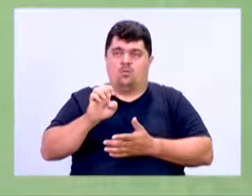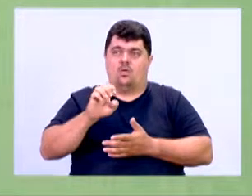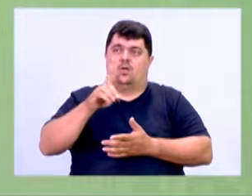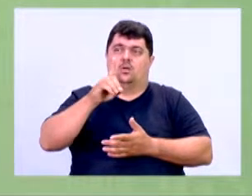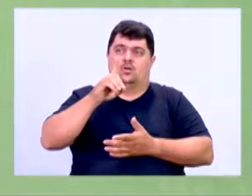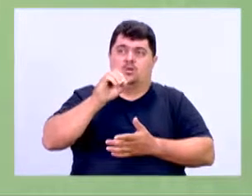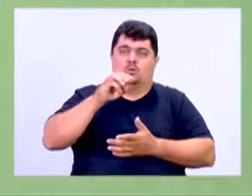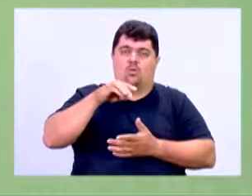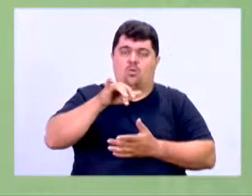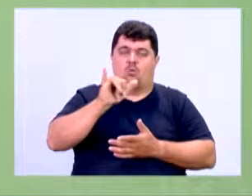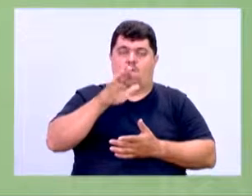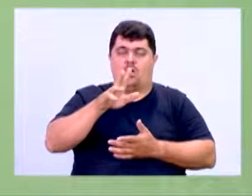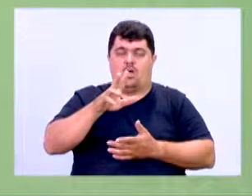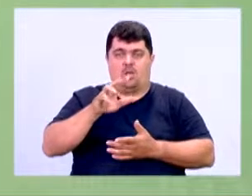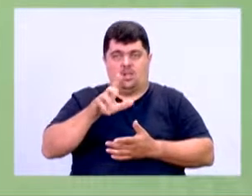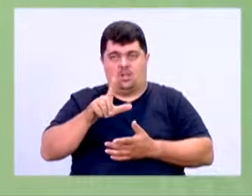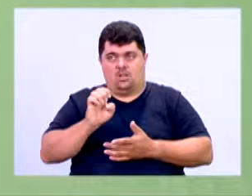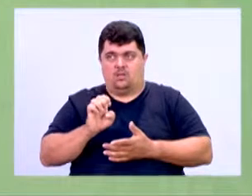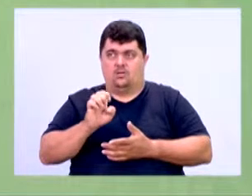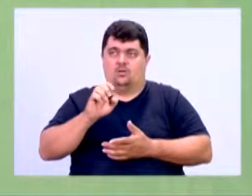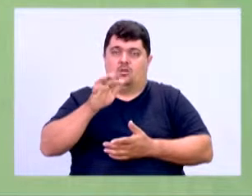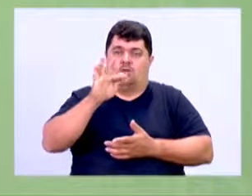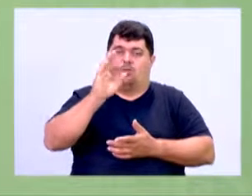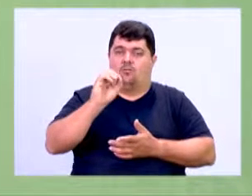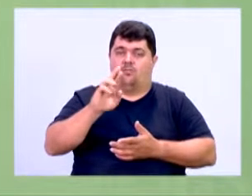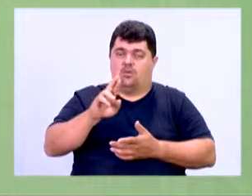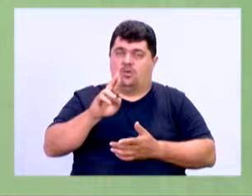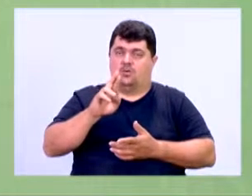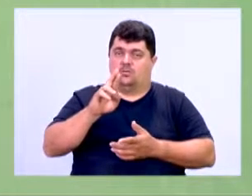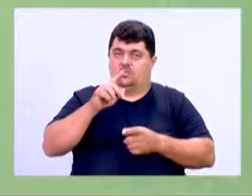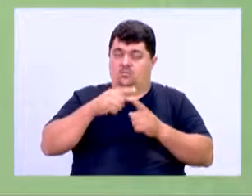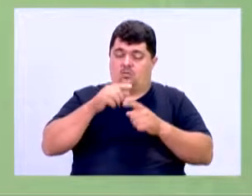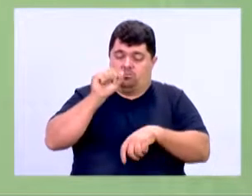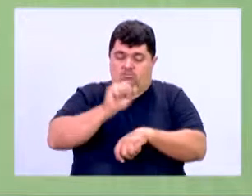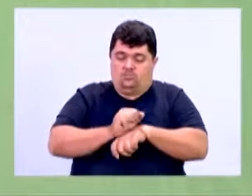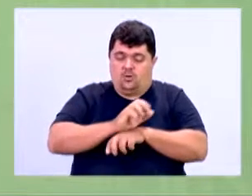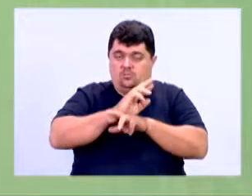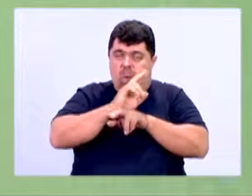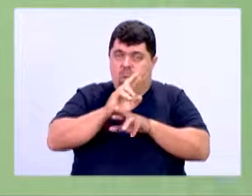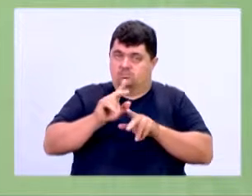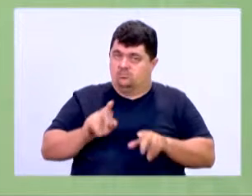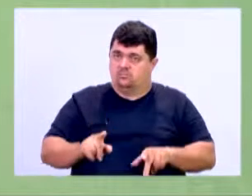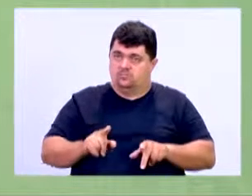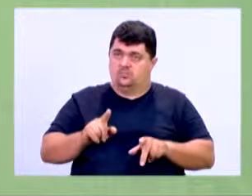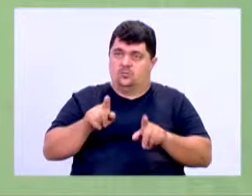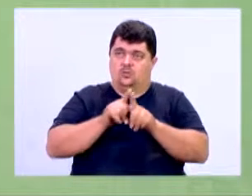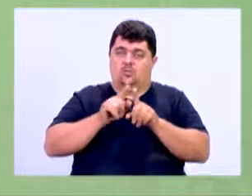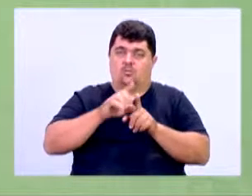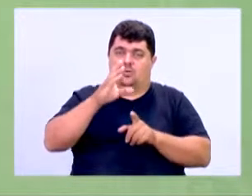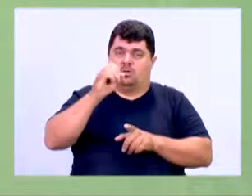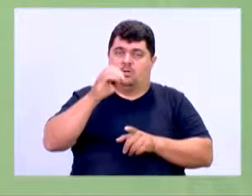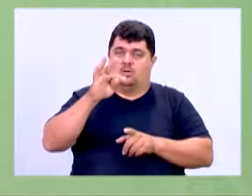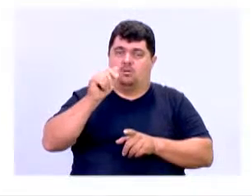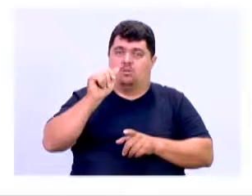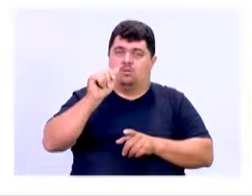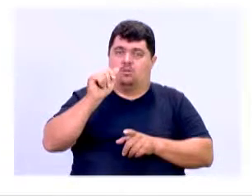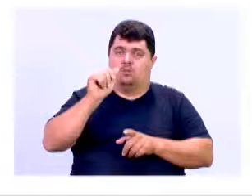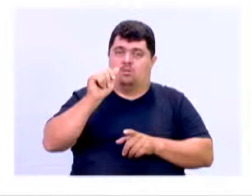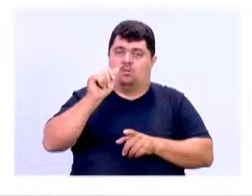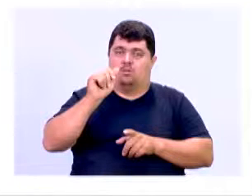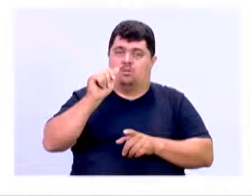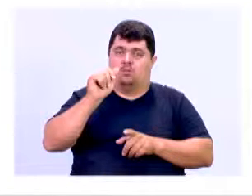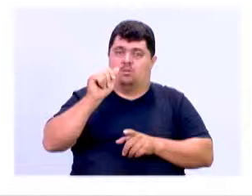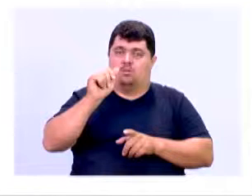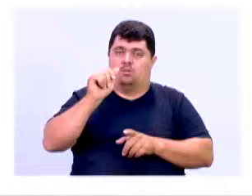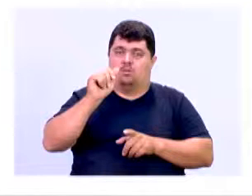for. A diferença entre eles está na condição de parada das repetições e no contador de interação, que a gente vai aprender